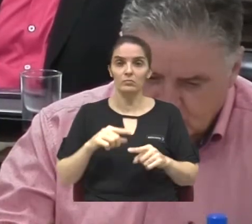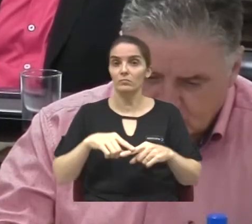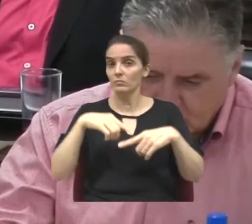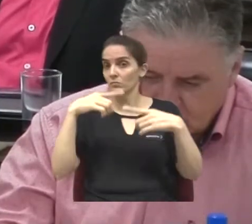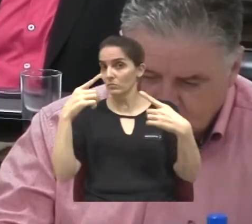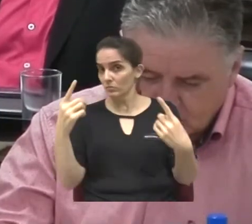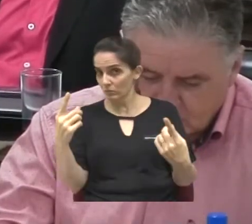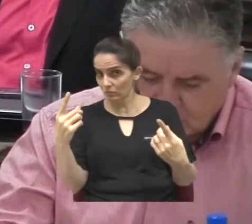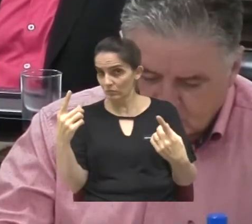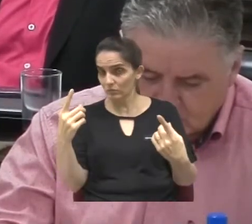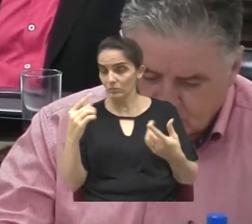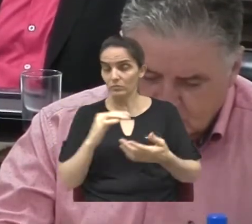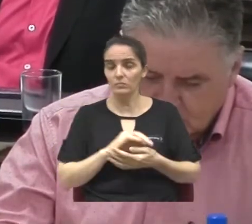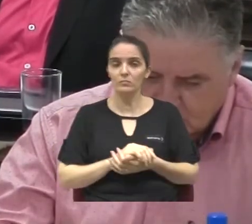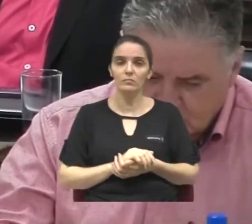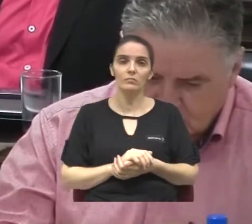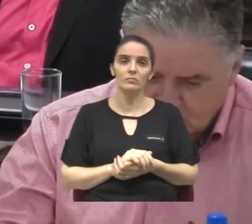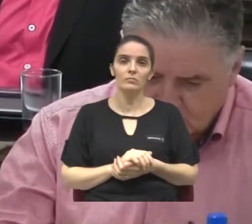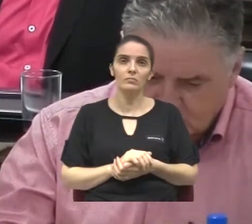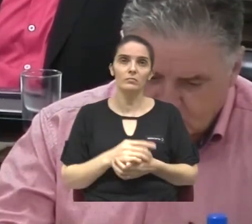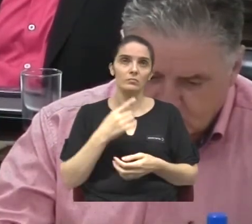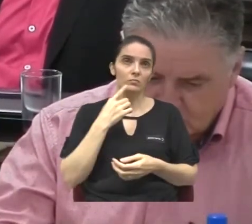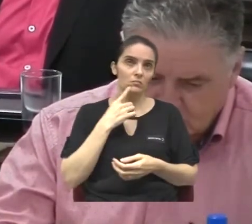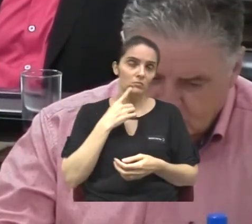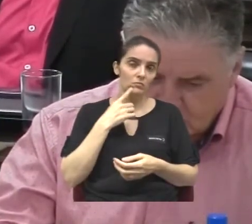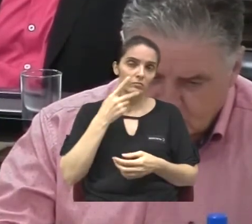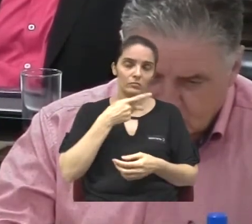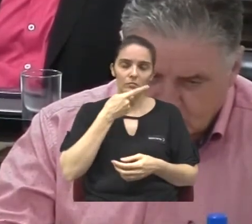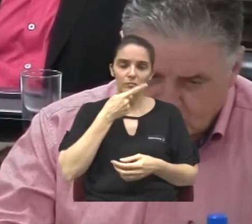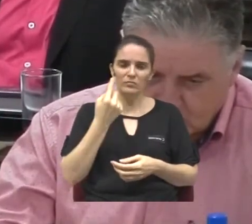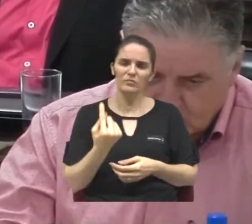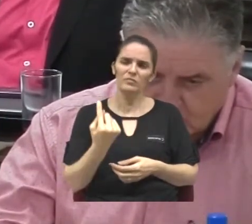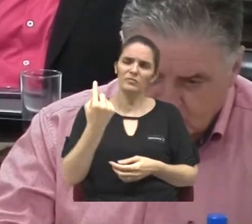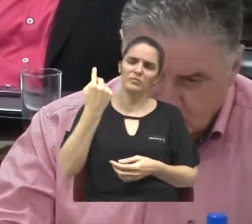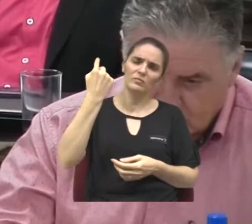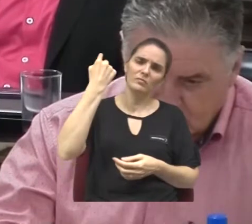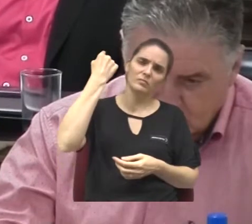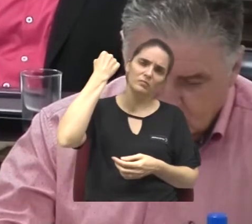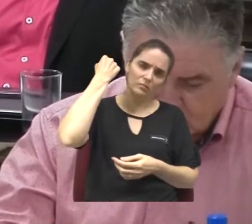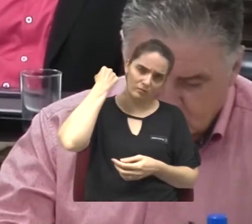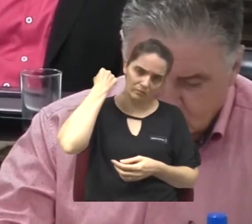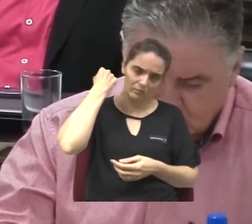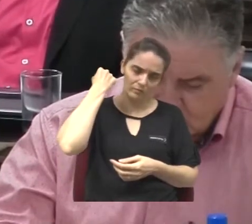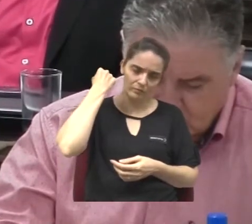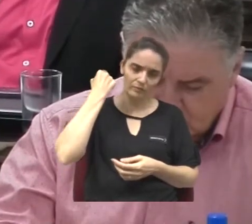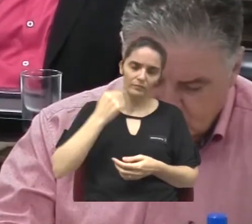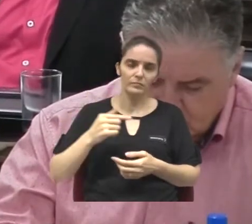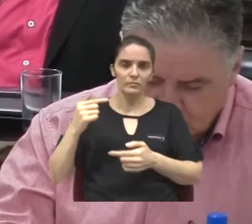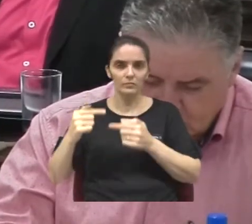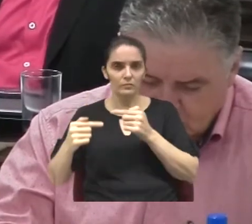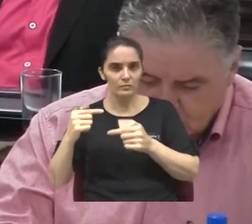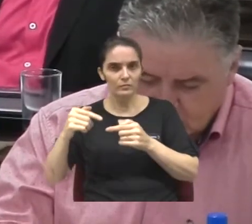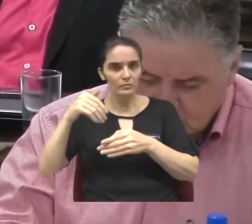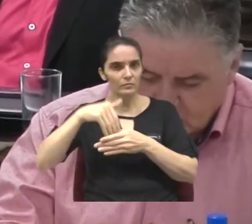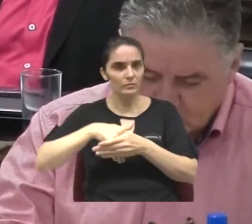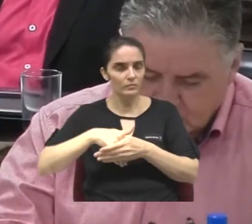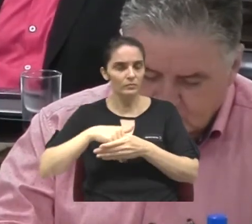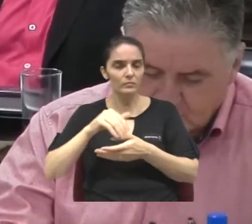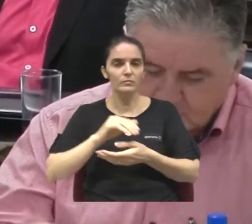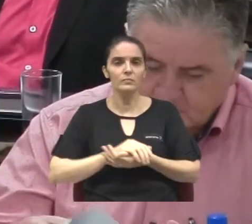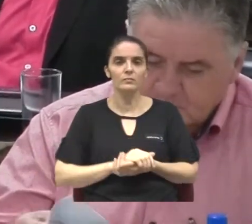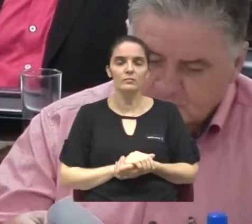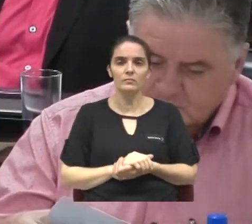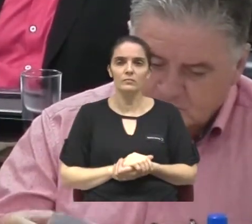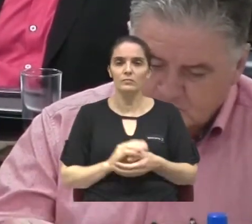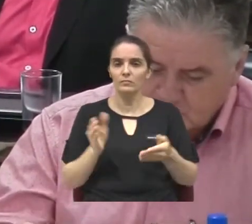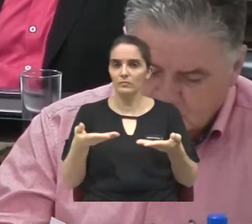Excelência voltou lá aos dias em que nós apreciamos, discutimos e votamos esse projeto, eu